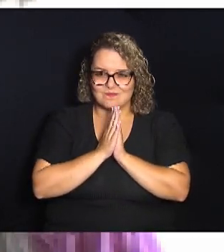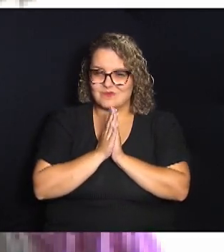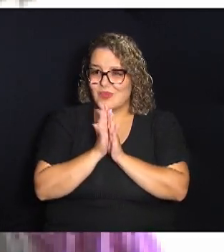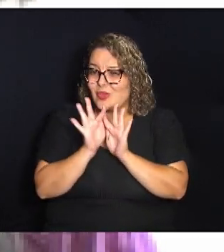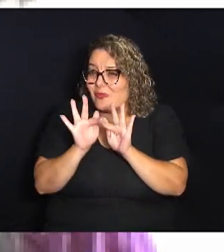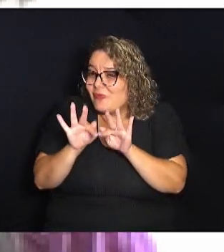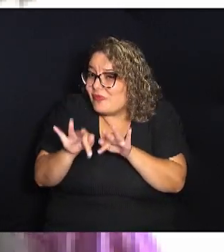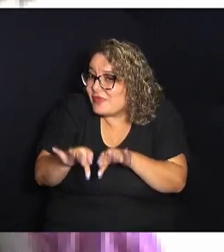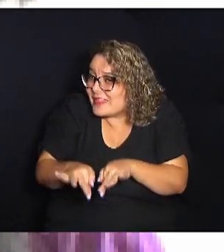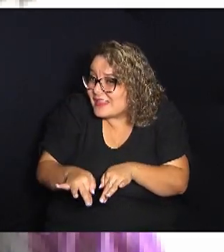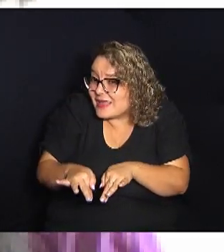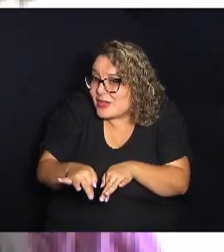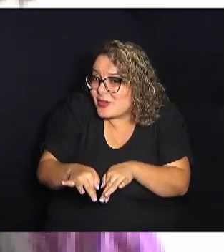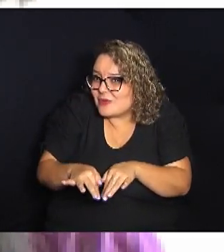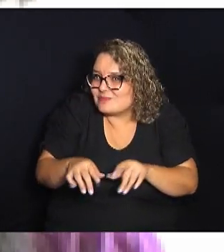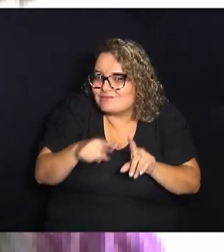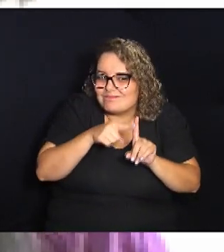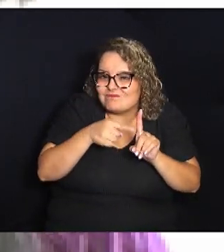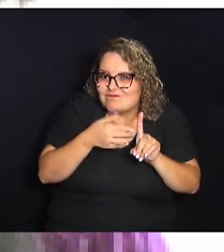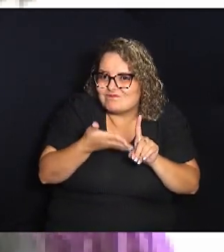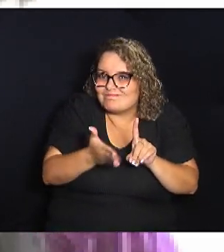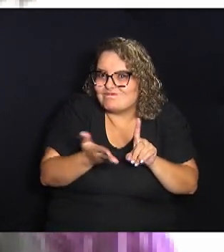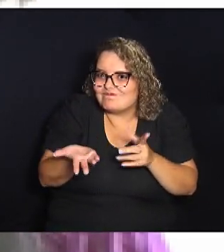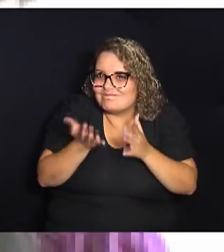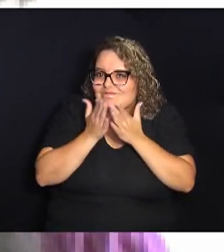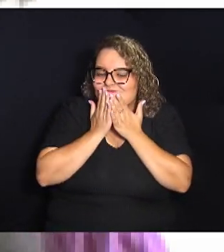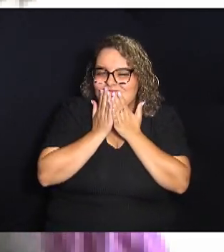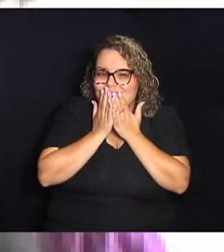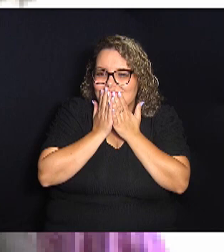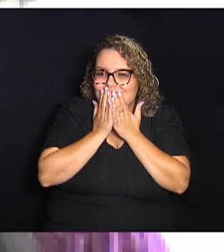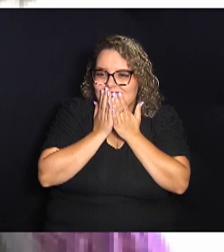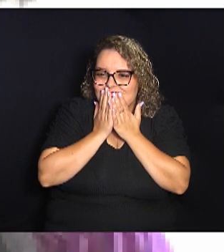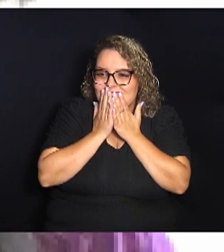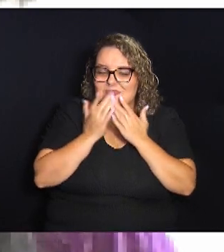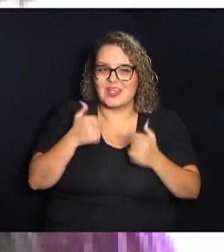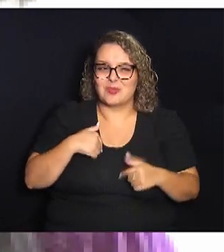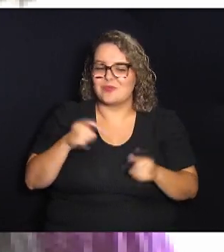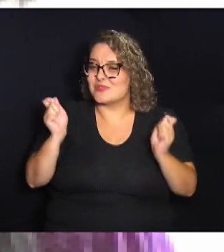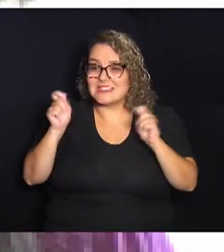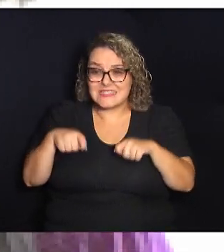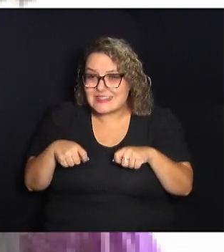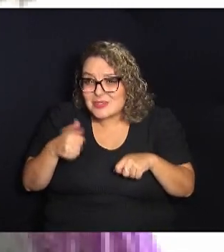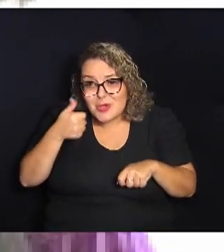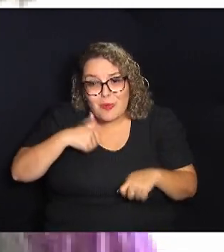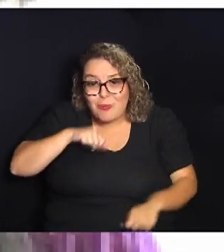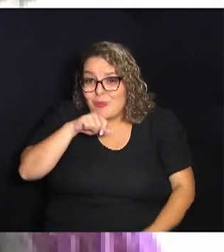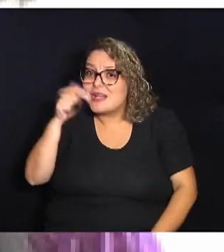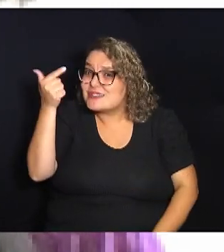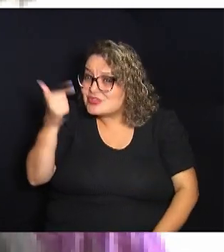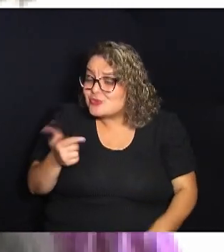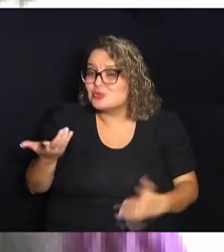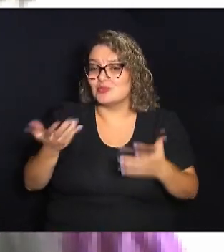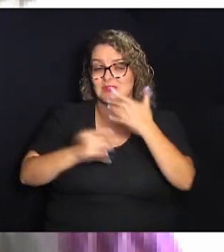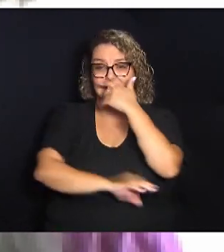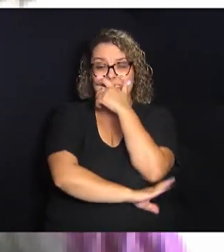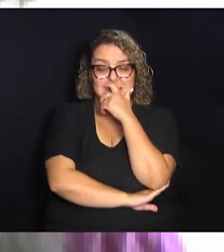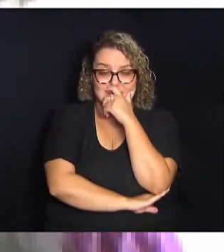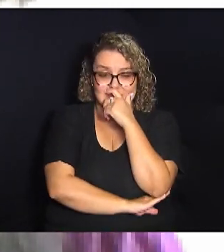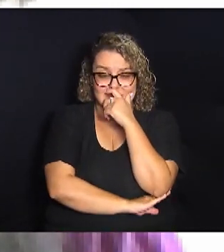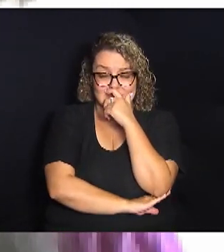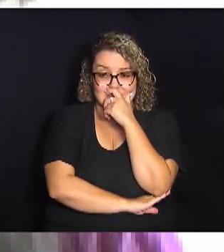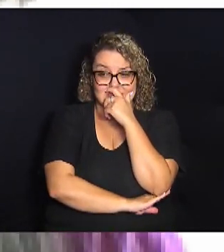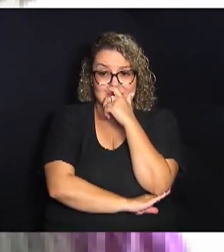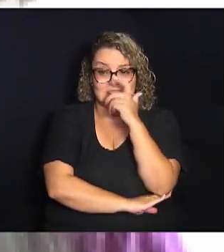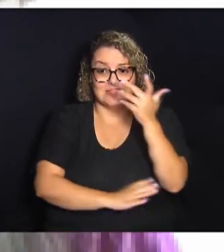minha fase reprodutora. Então, será que eu vou ser mais capaz de ser mãe de novo? E pior, será que isso